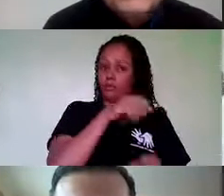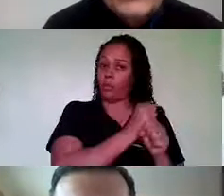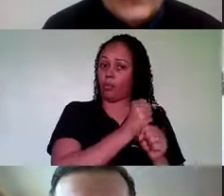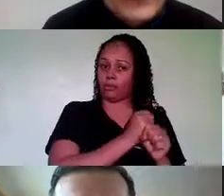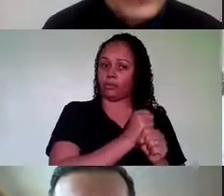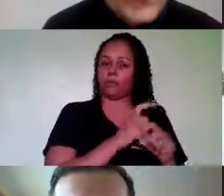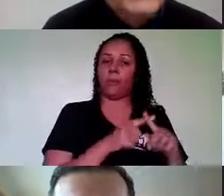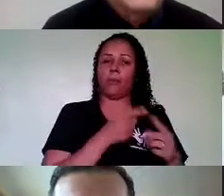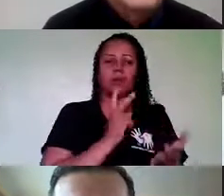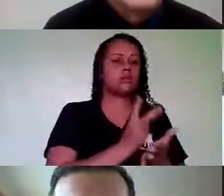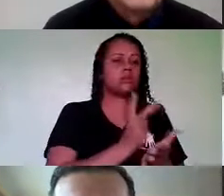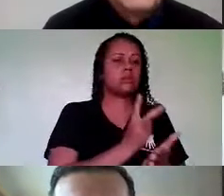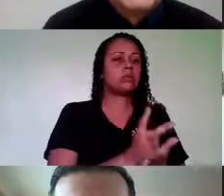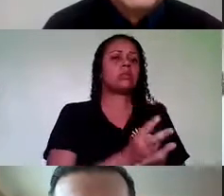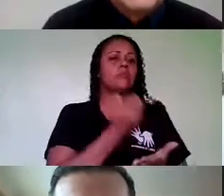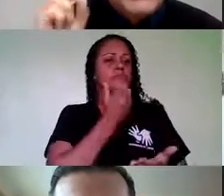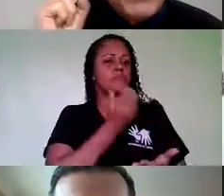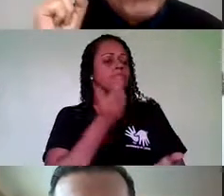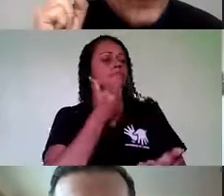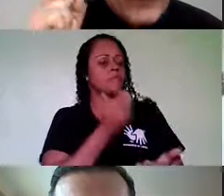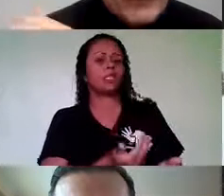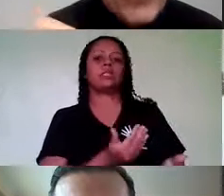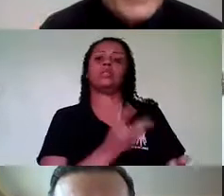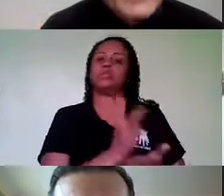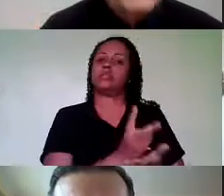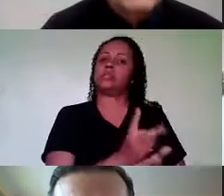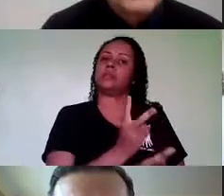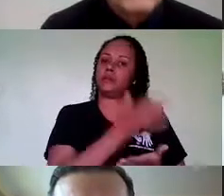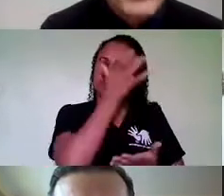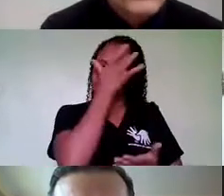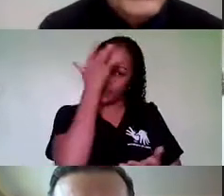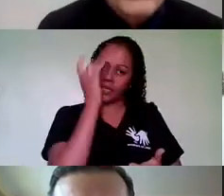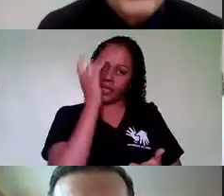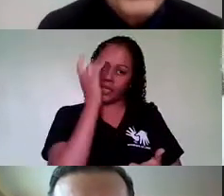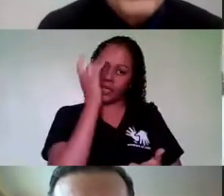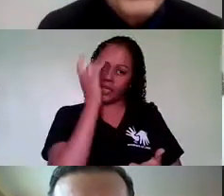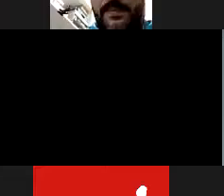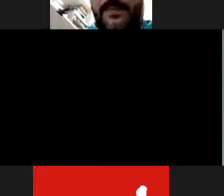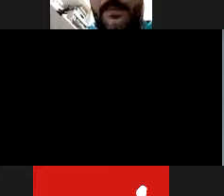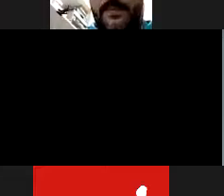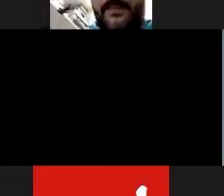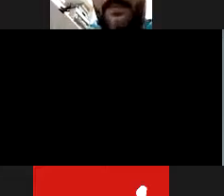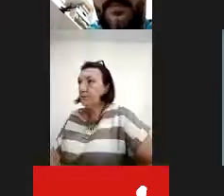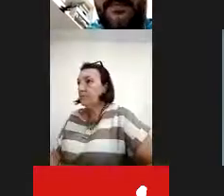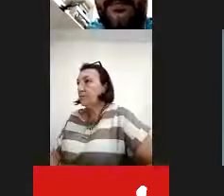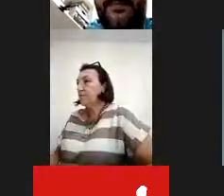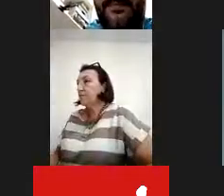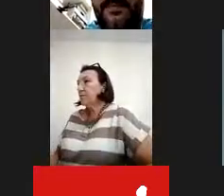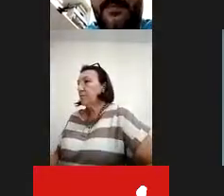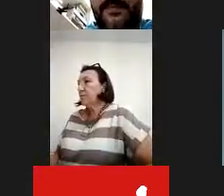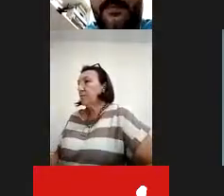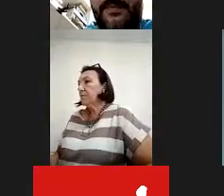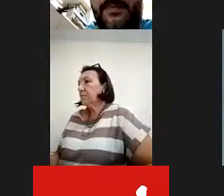sempre eu insisti, sempre, que quem fosse falar pelo movimento, eu sempre batalhei para os sindicatos